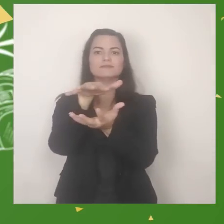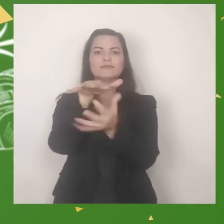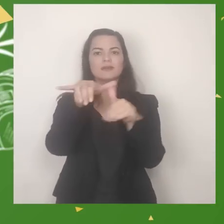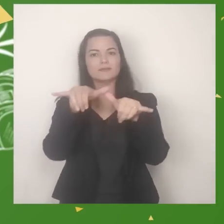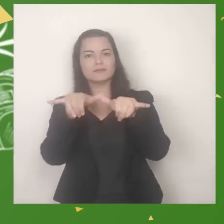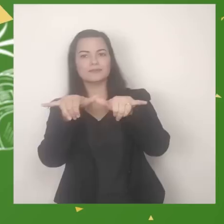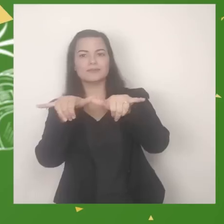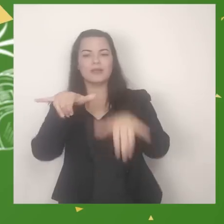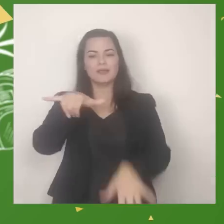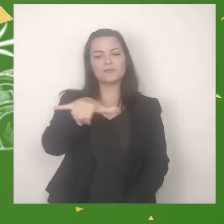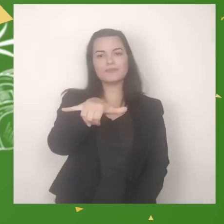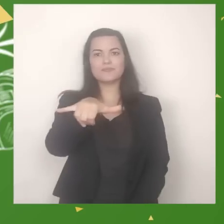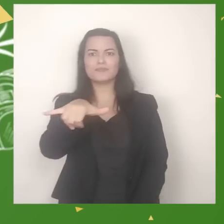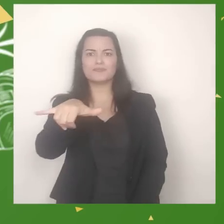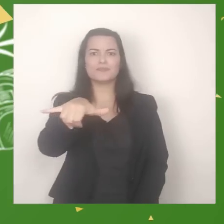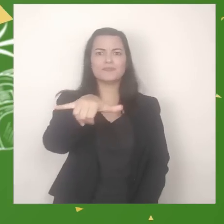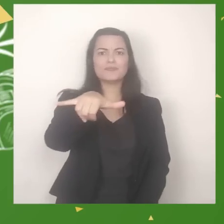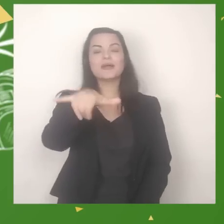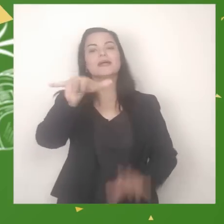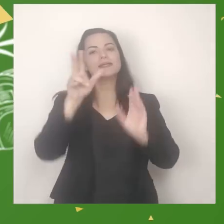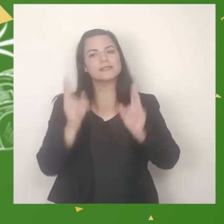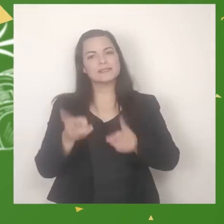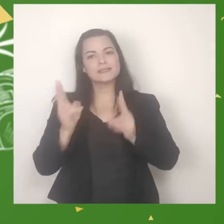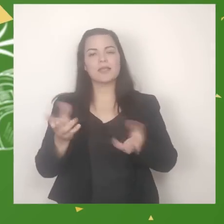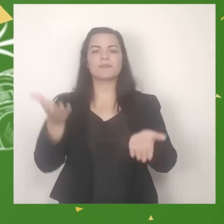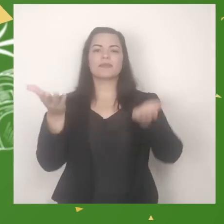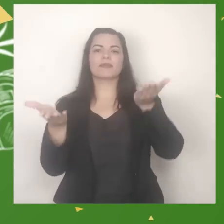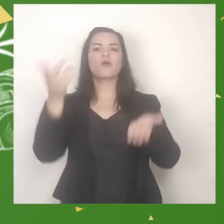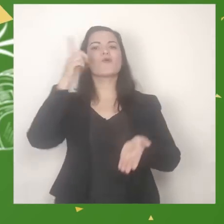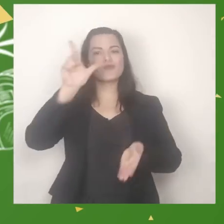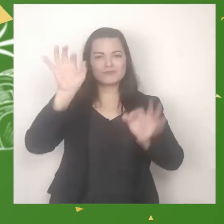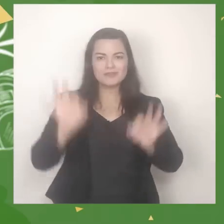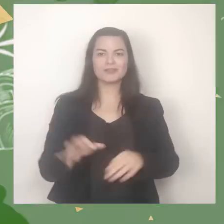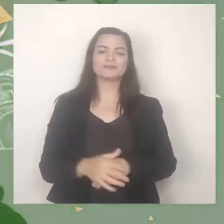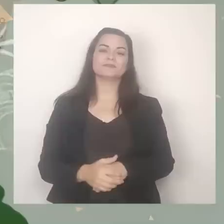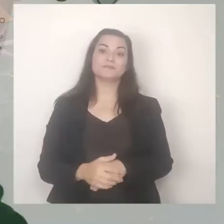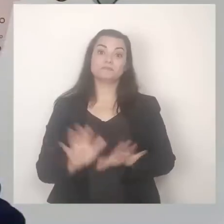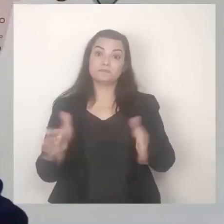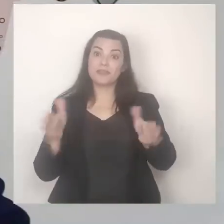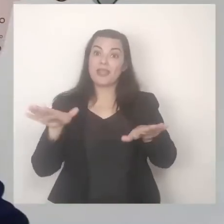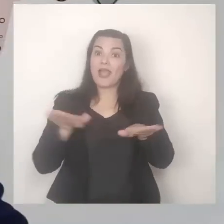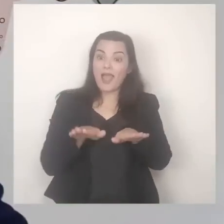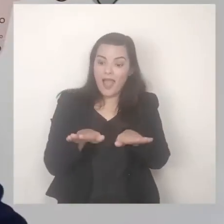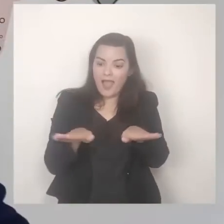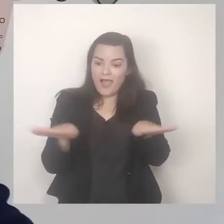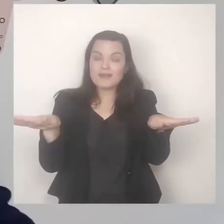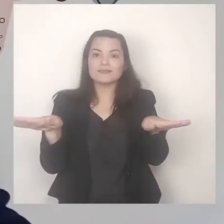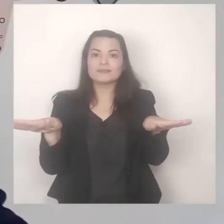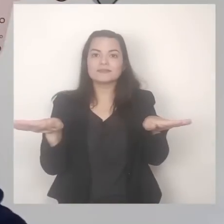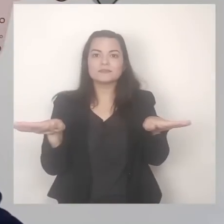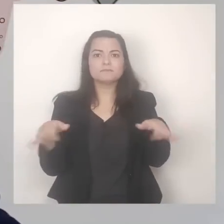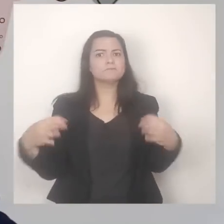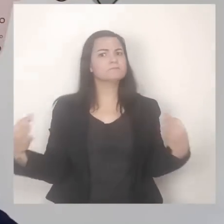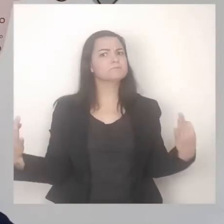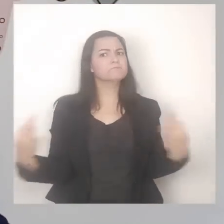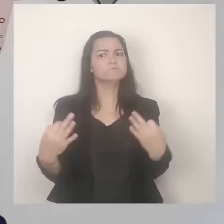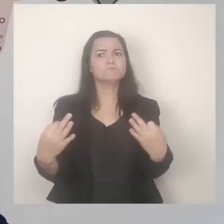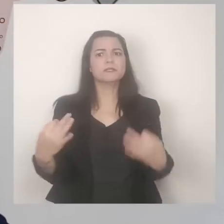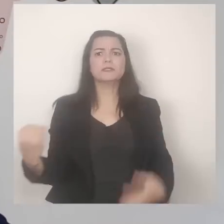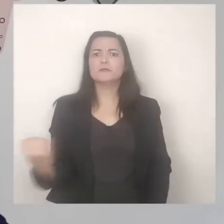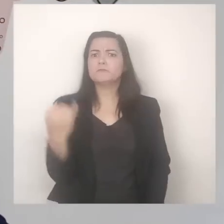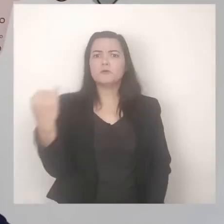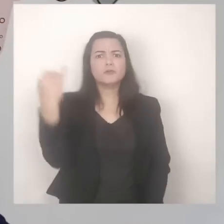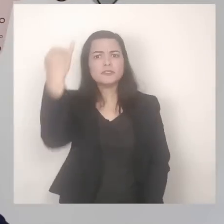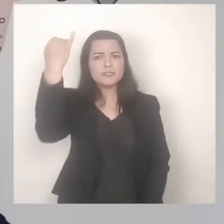As forças elas vão mantendo ele sempre em equilíbrio no ar. As asas, turminha, são